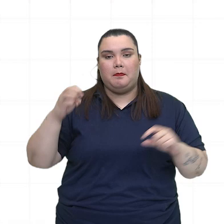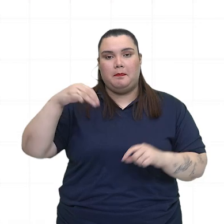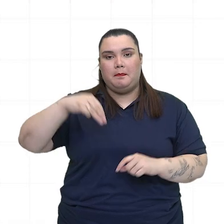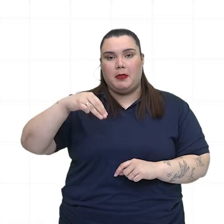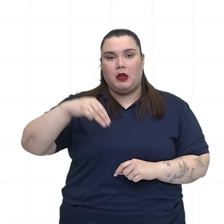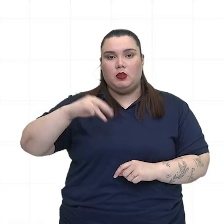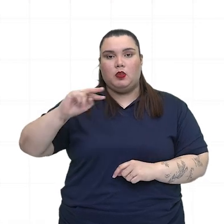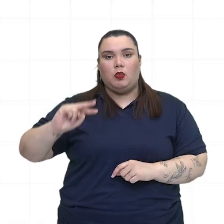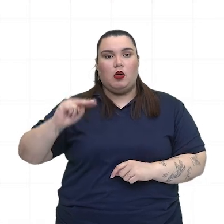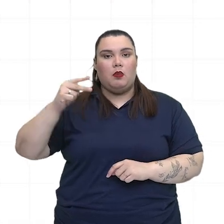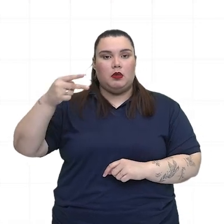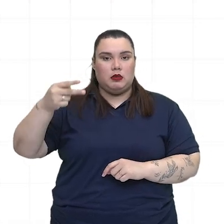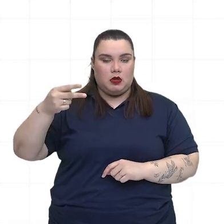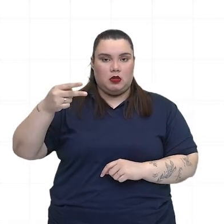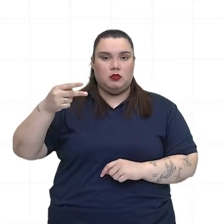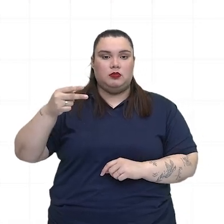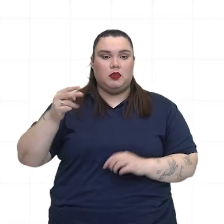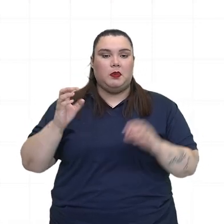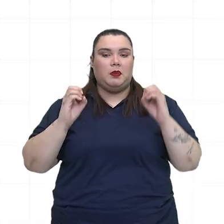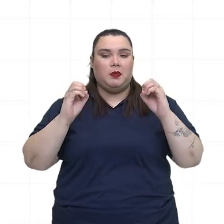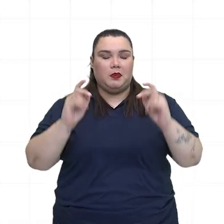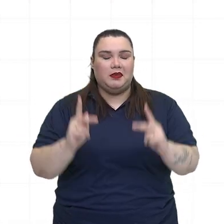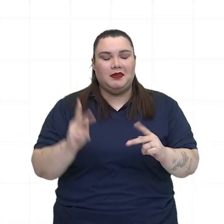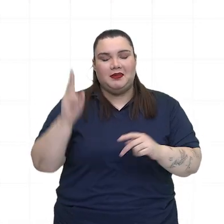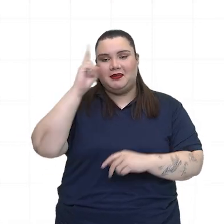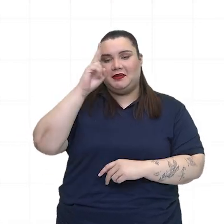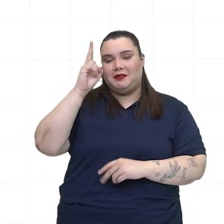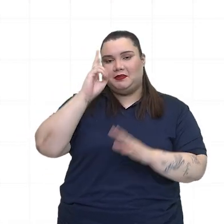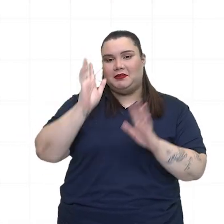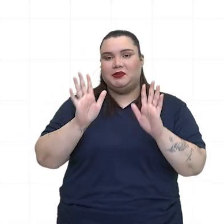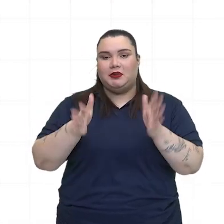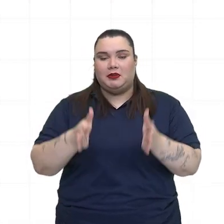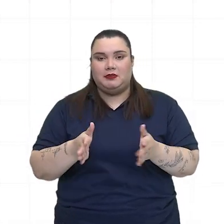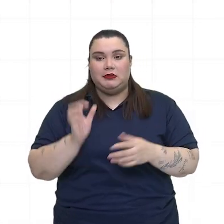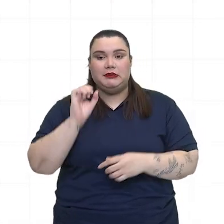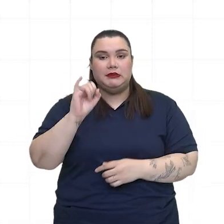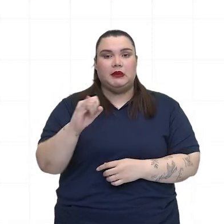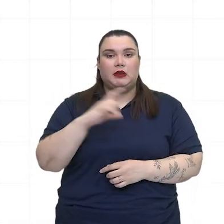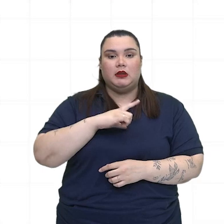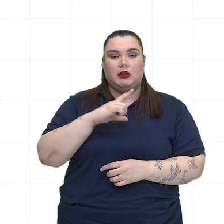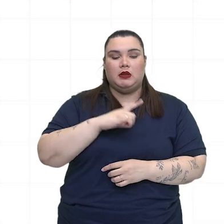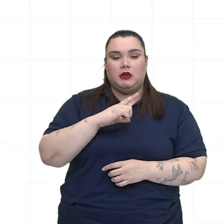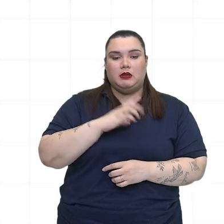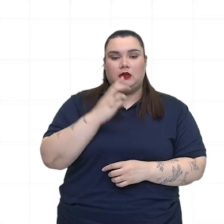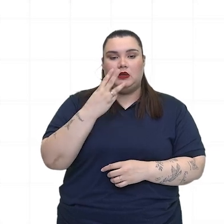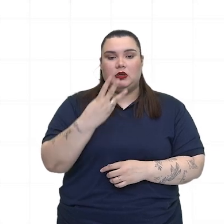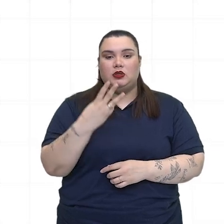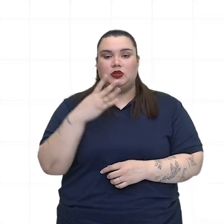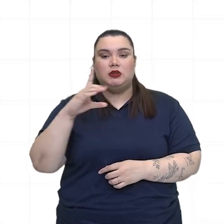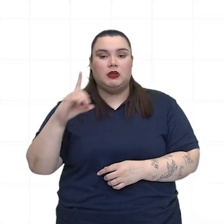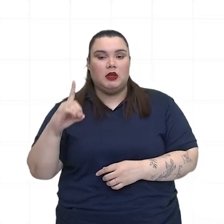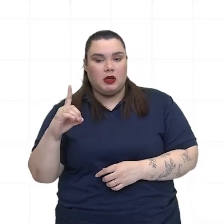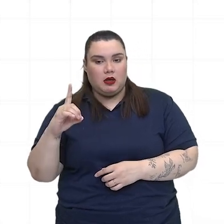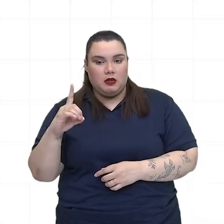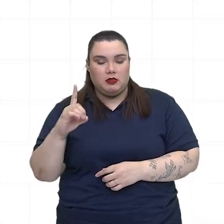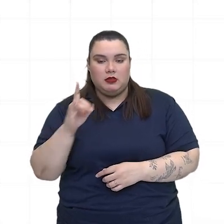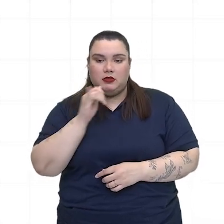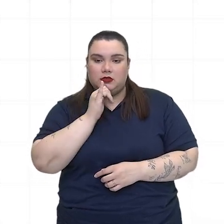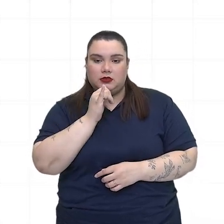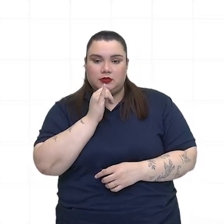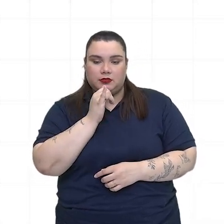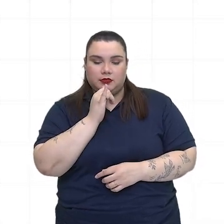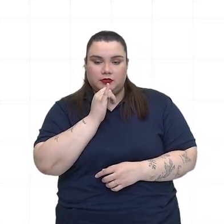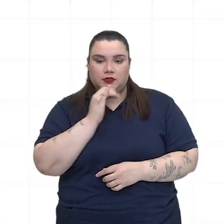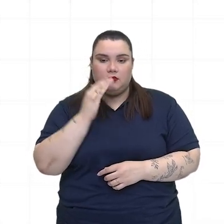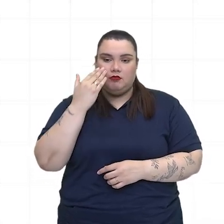metro ao quadrado. Sim, professor, lembrei agora, né? Se nós tivéssemos 3 dimensões, por exemplo, nós